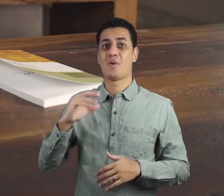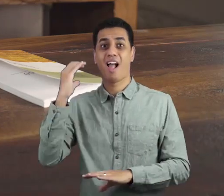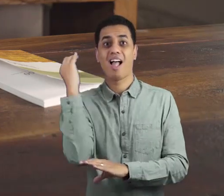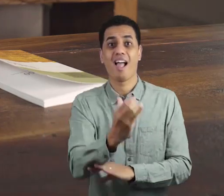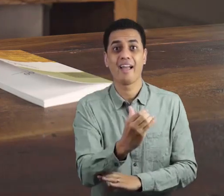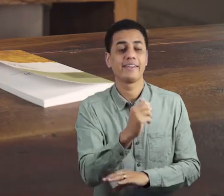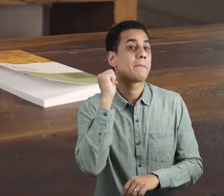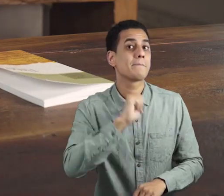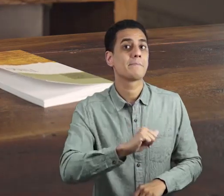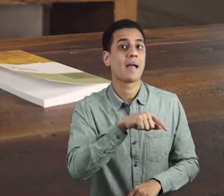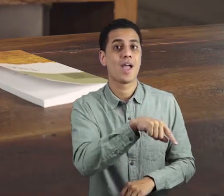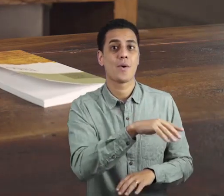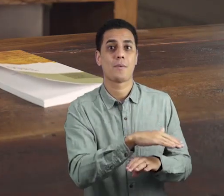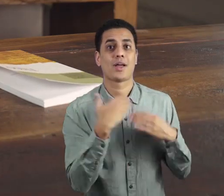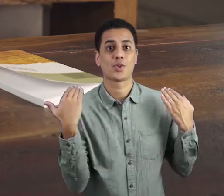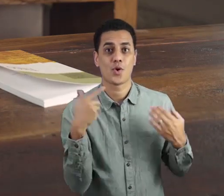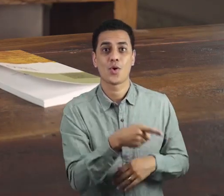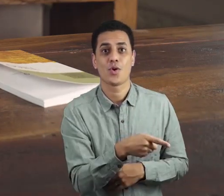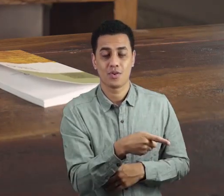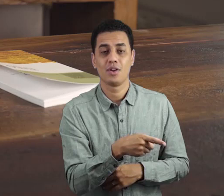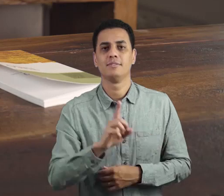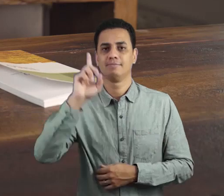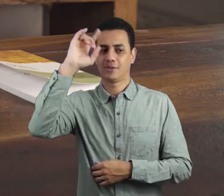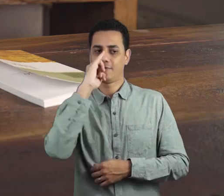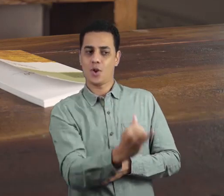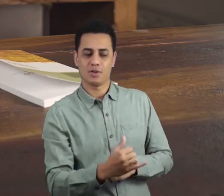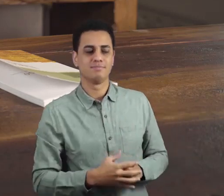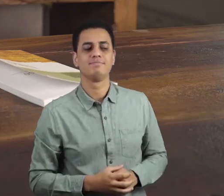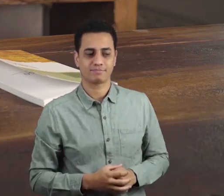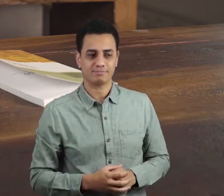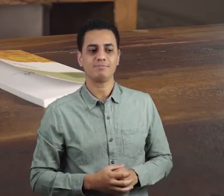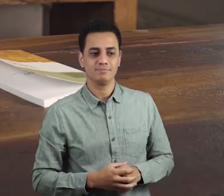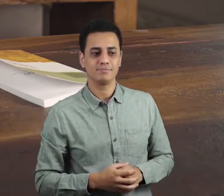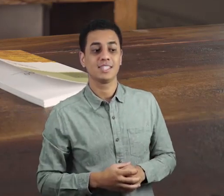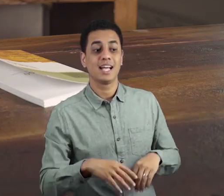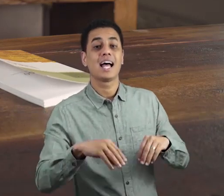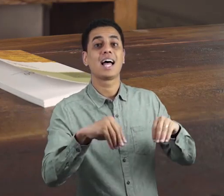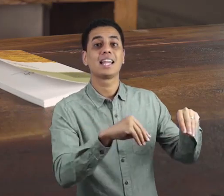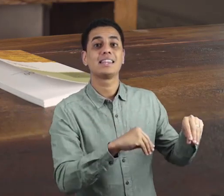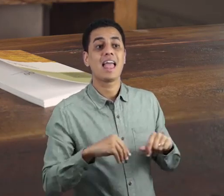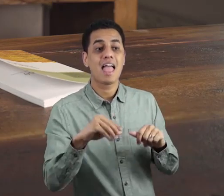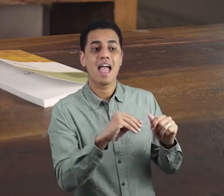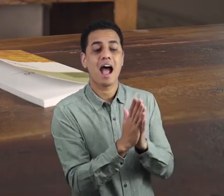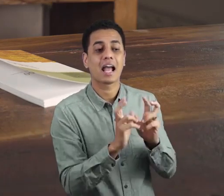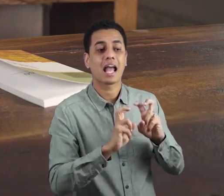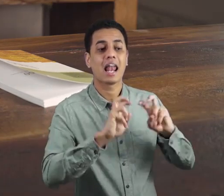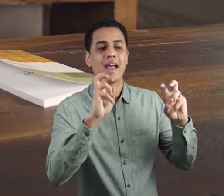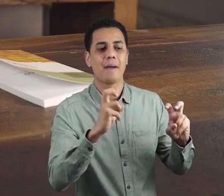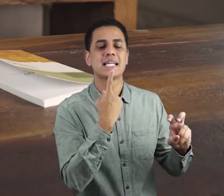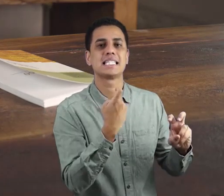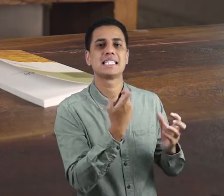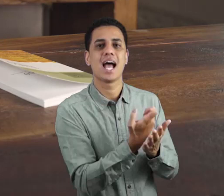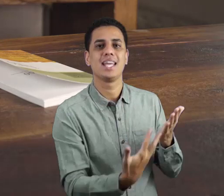ao Senhor. E eu quero dizer para você, querido, que Deus, ele ouve o clamor. Essa é a segunda